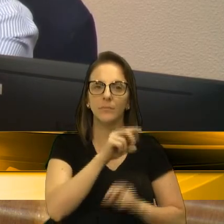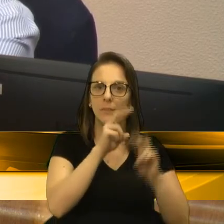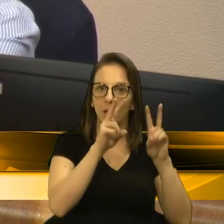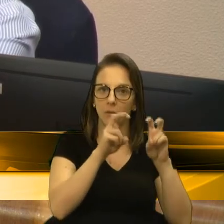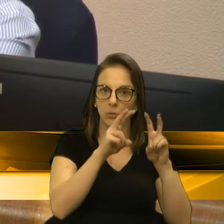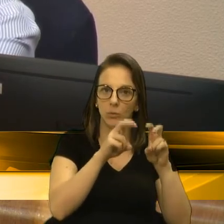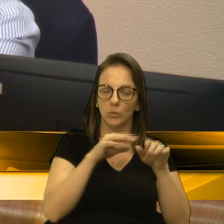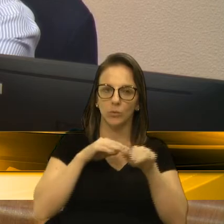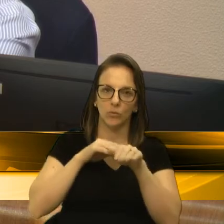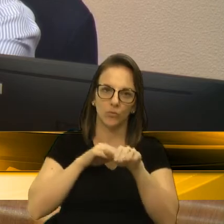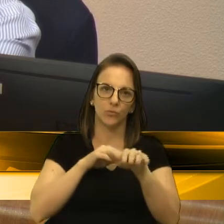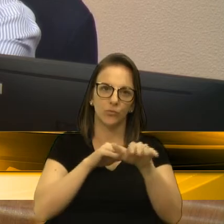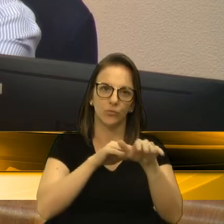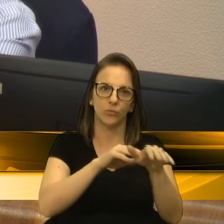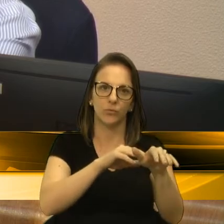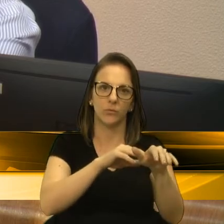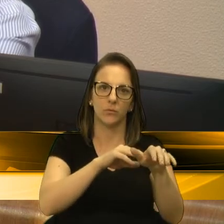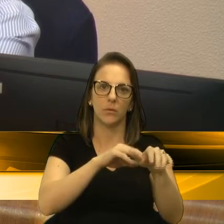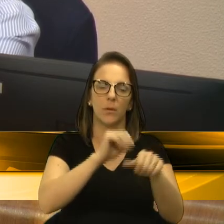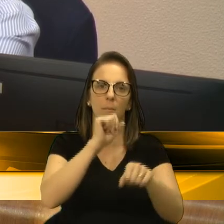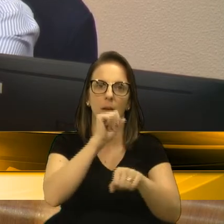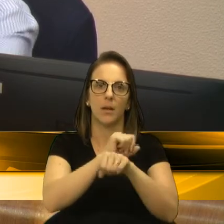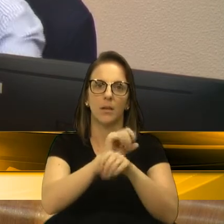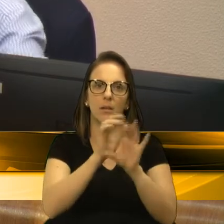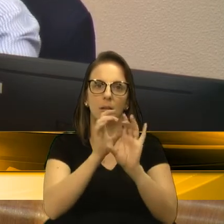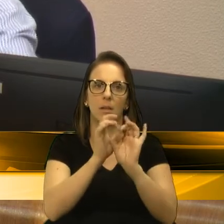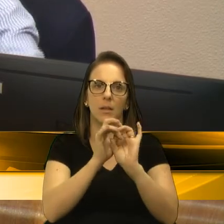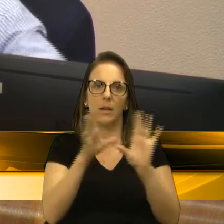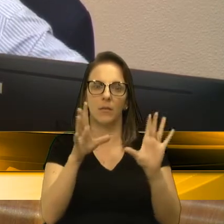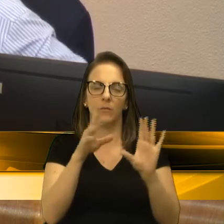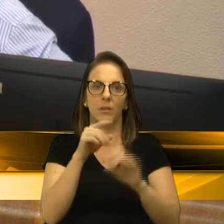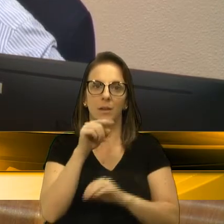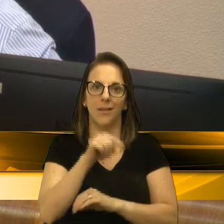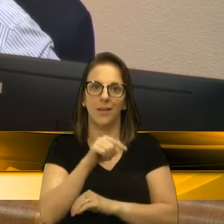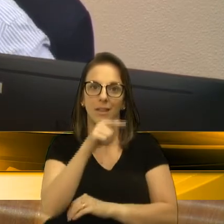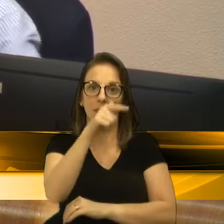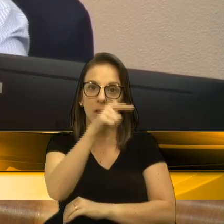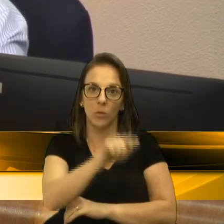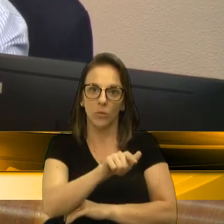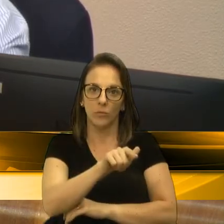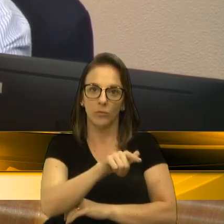Argui a defesa que o denunciado Anel Antônio Guerra o comete novamente.